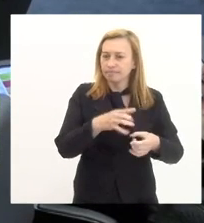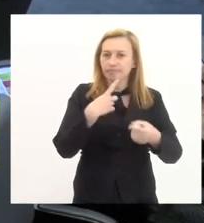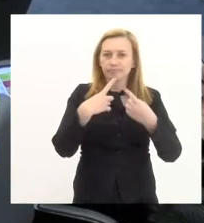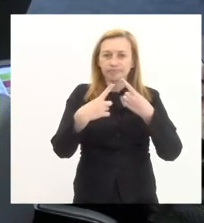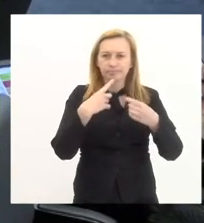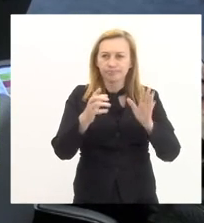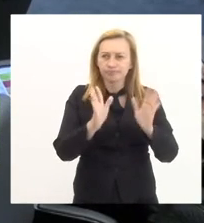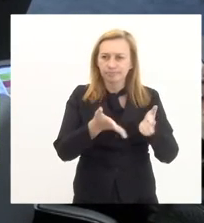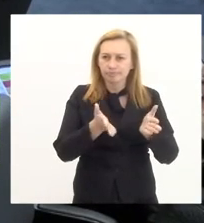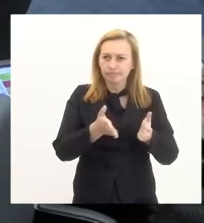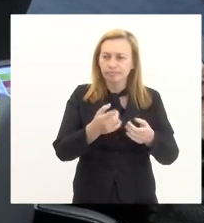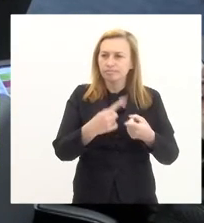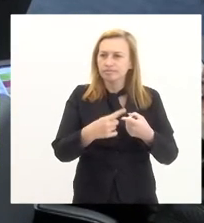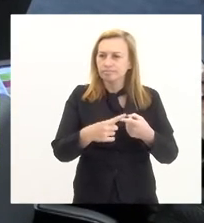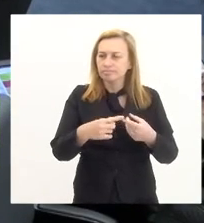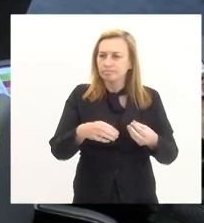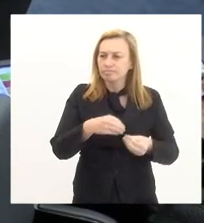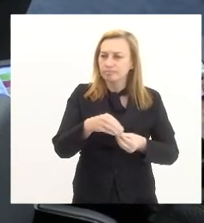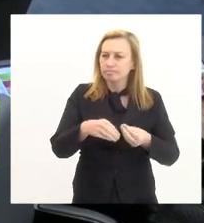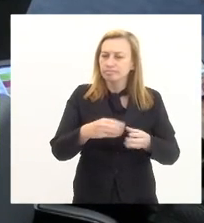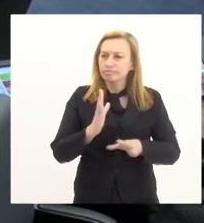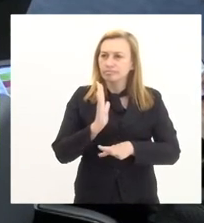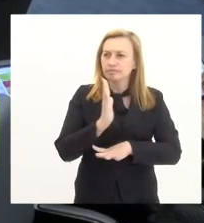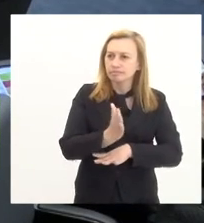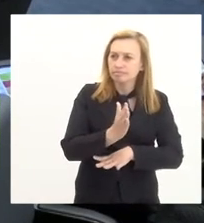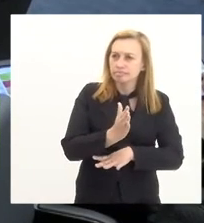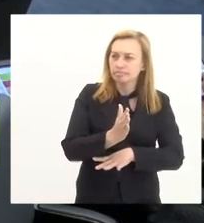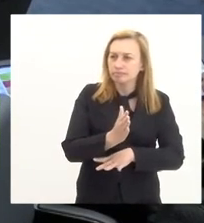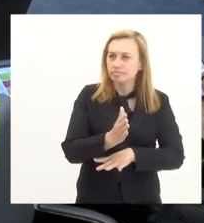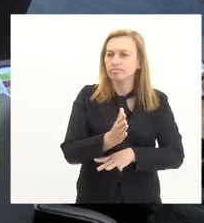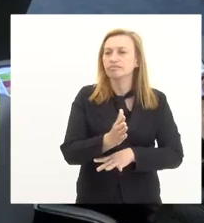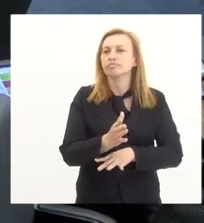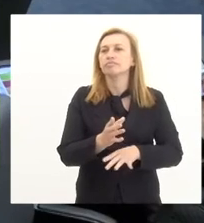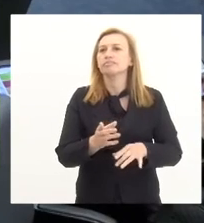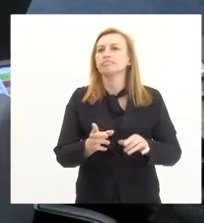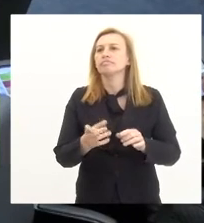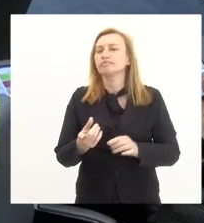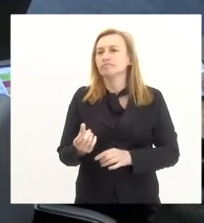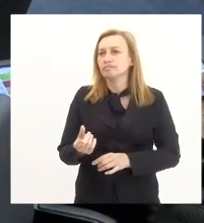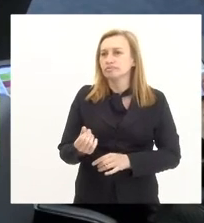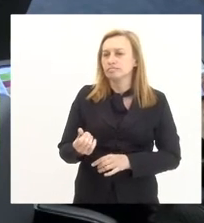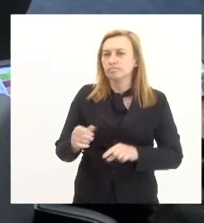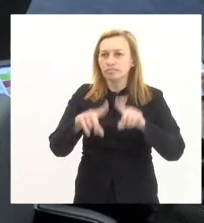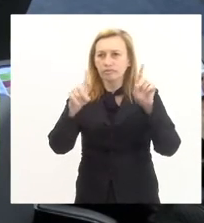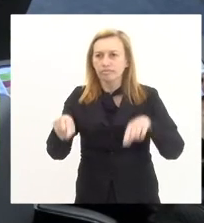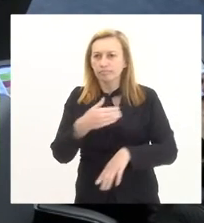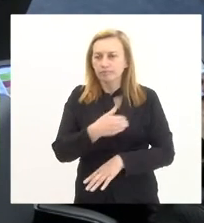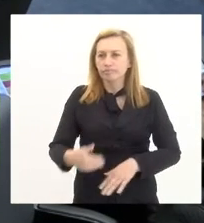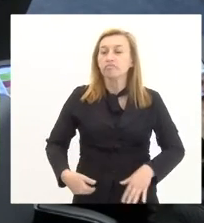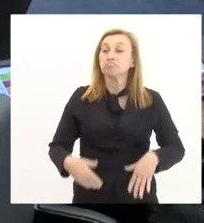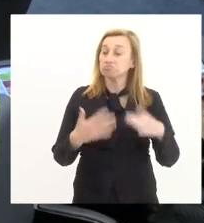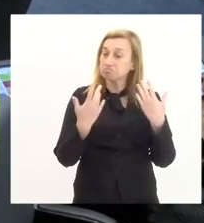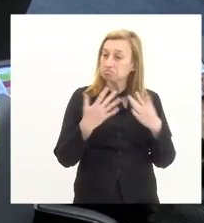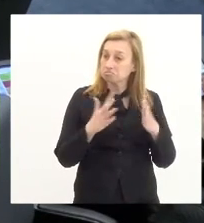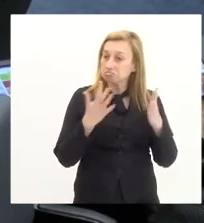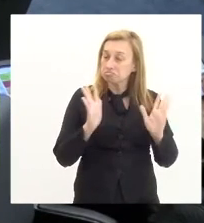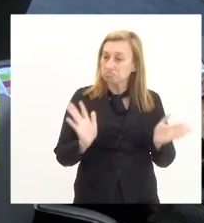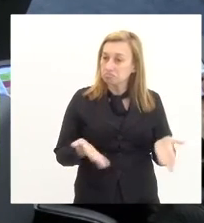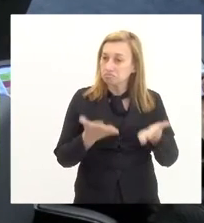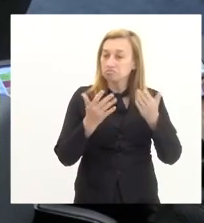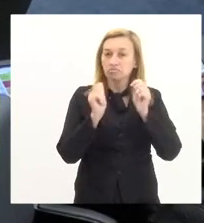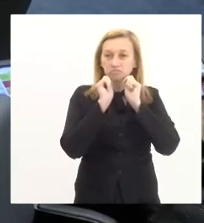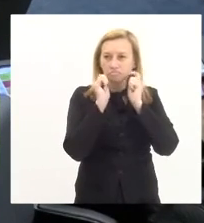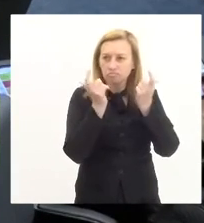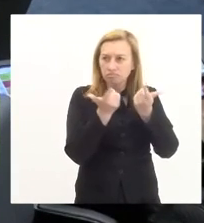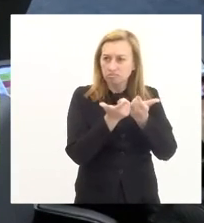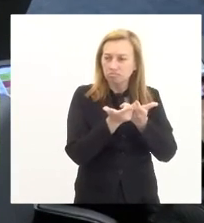foram discutidos hoje porque mexe em diretamente na remuneração dos Servidores louvo a iniciativa da